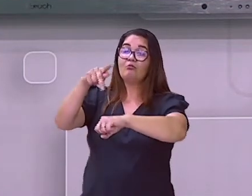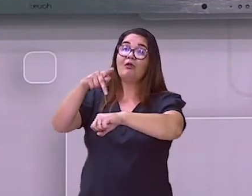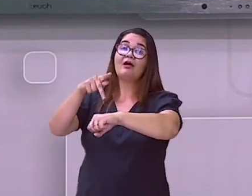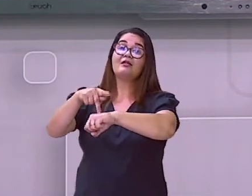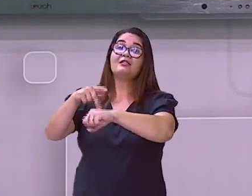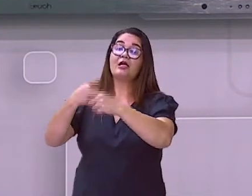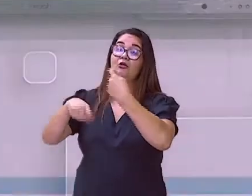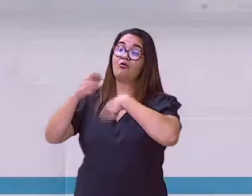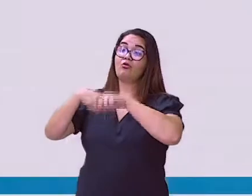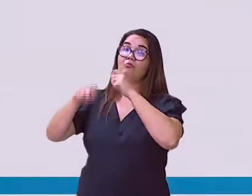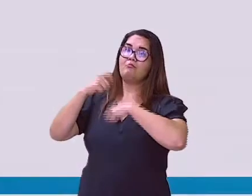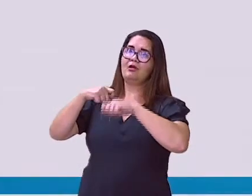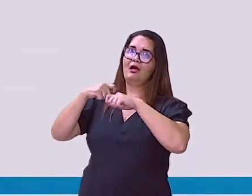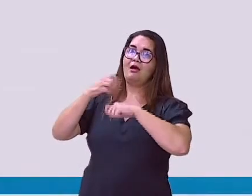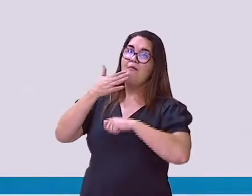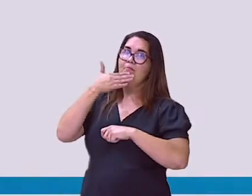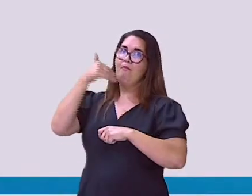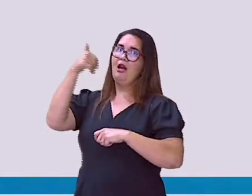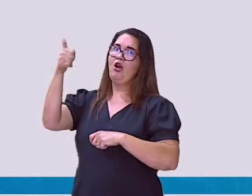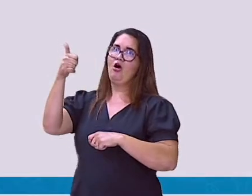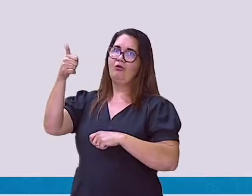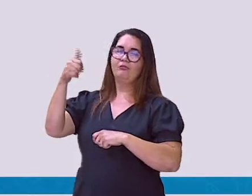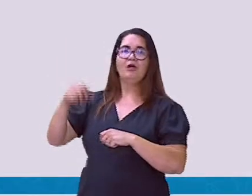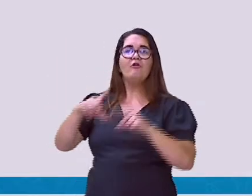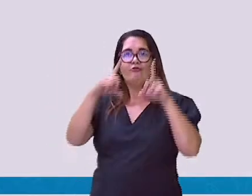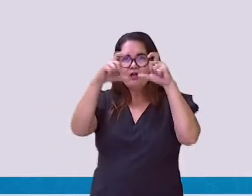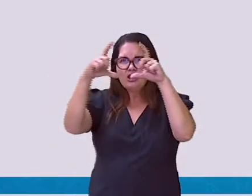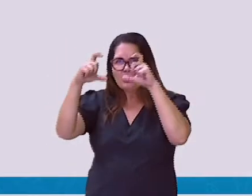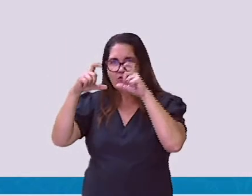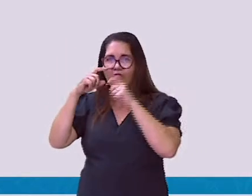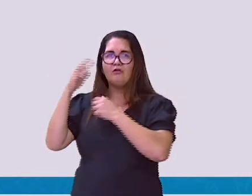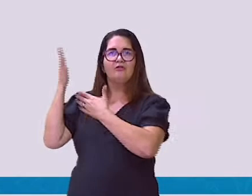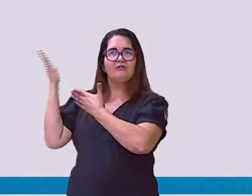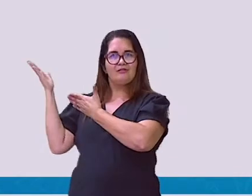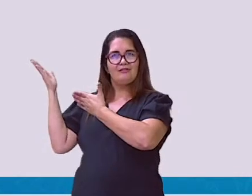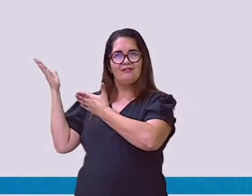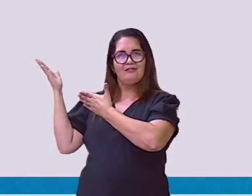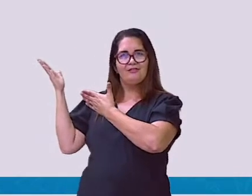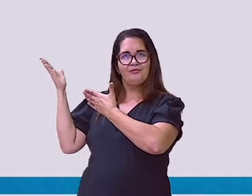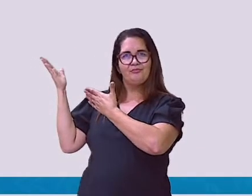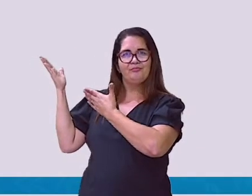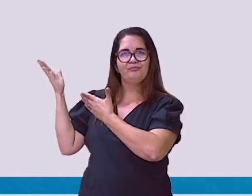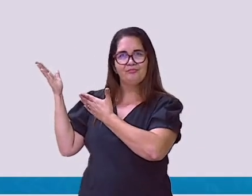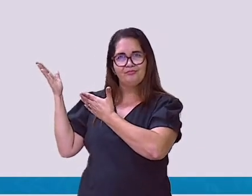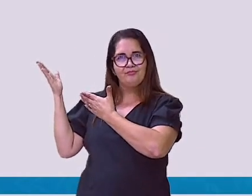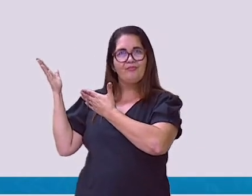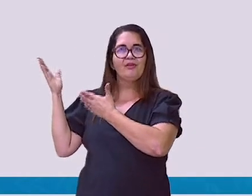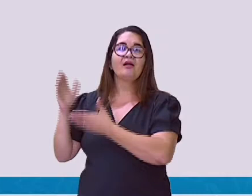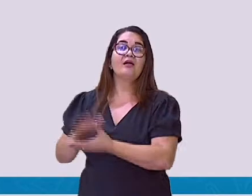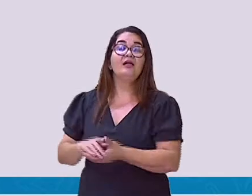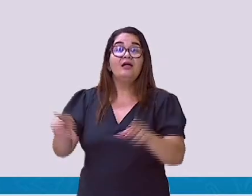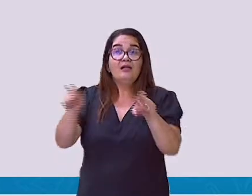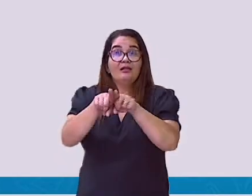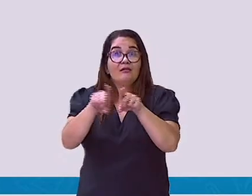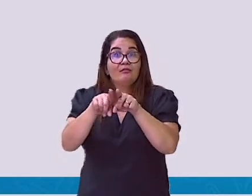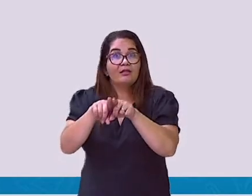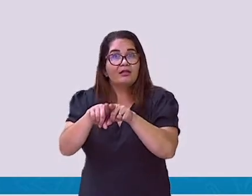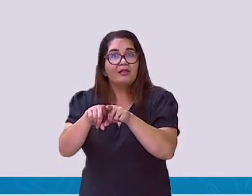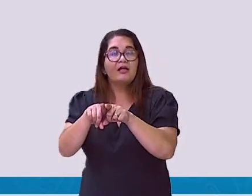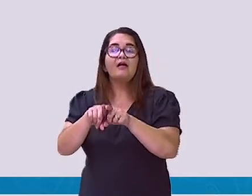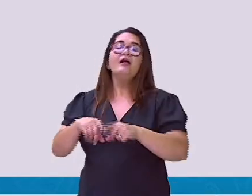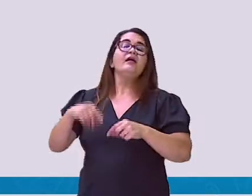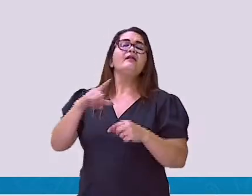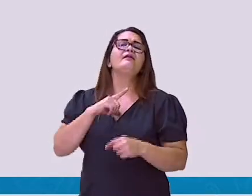Aí nós temos uma foto, né, desses países nórdicos, tá? E há países